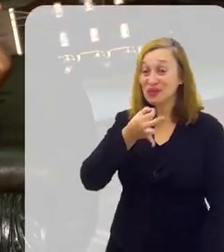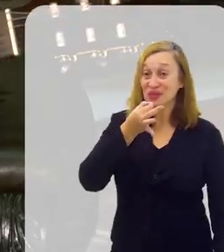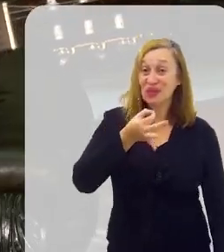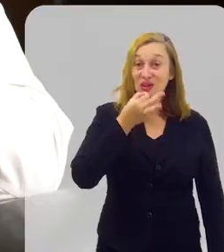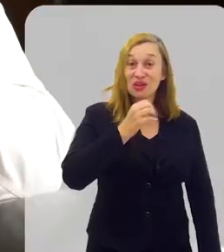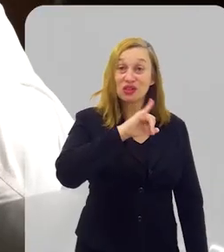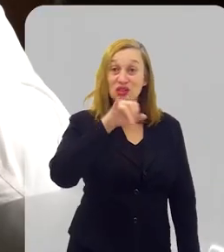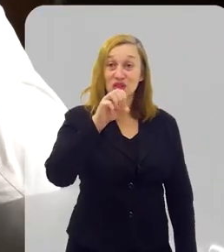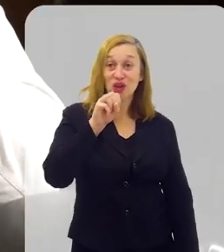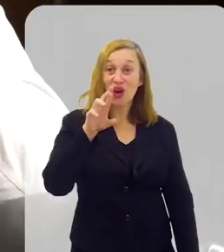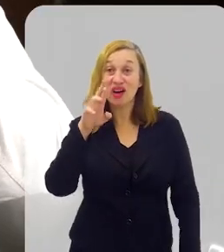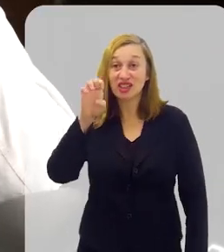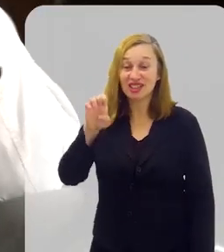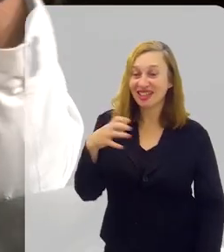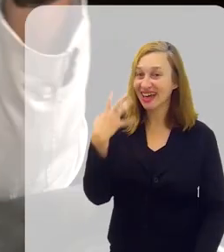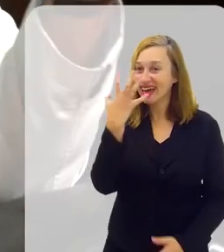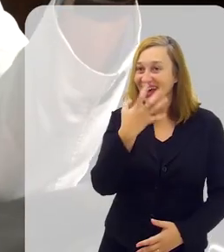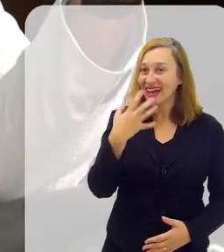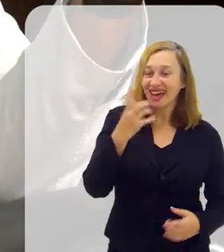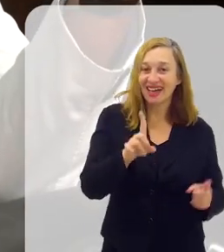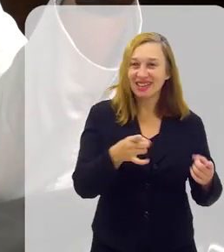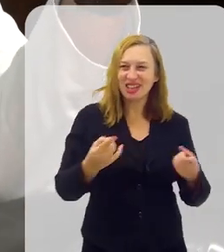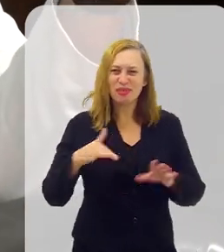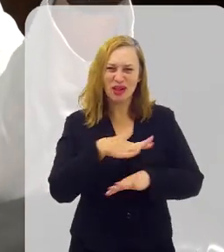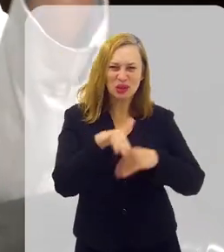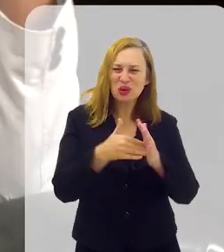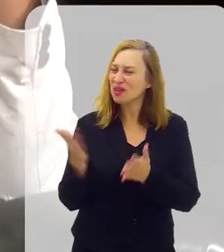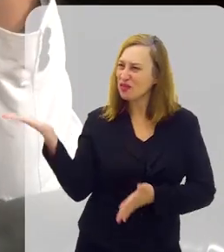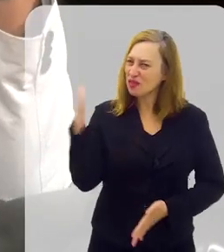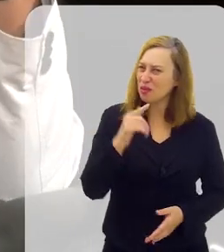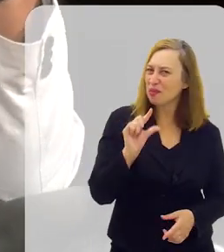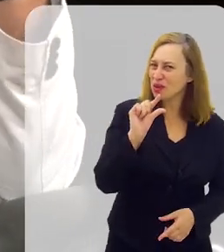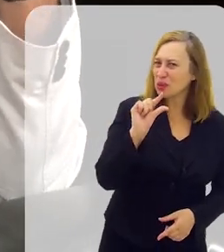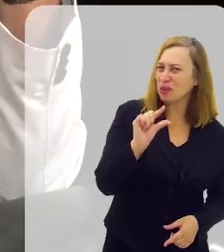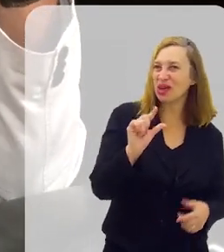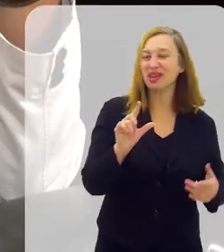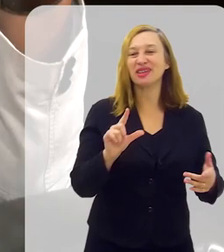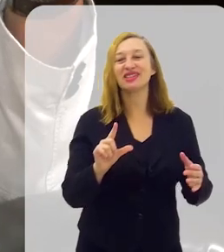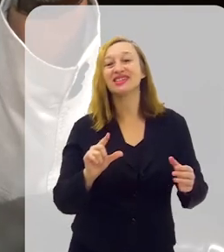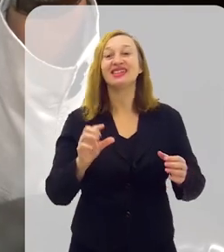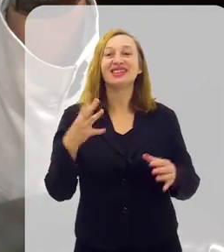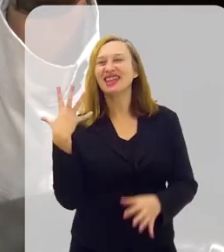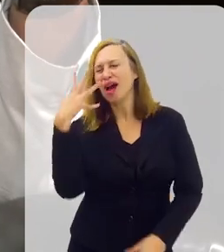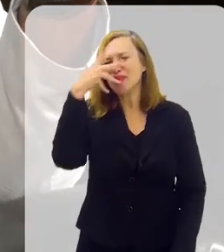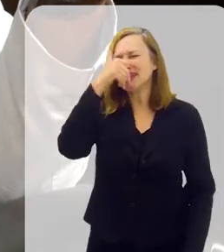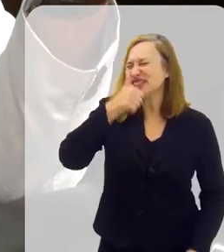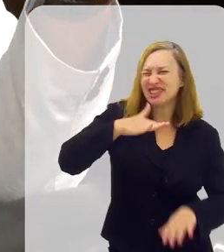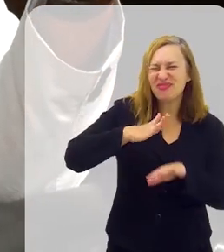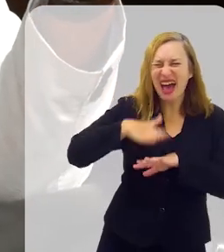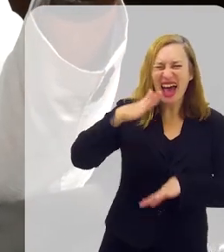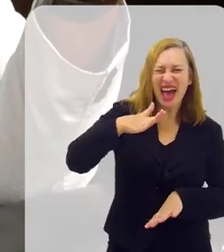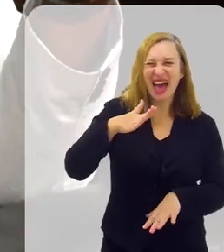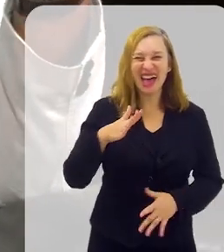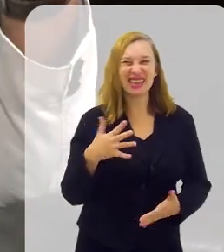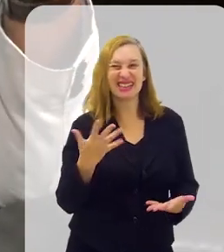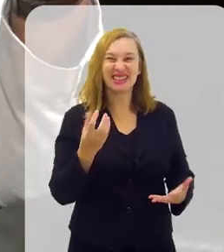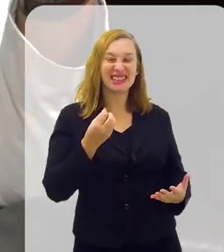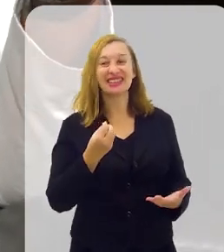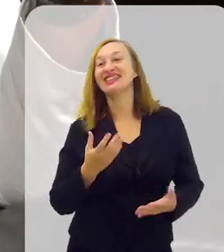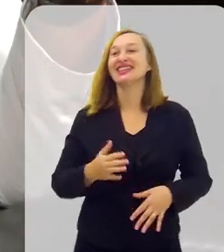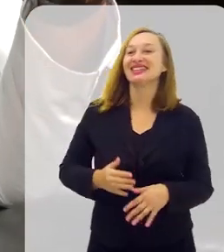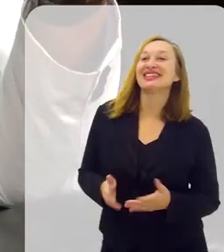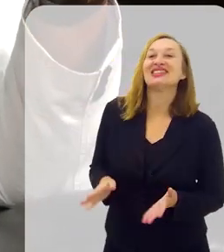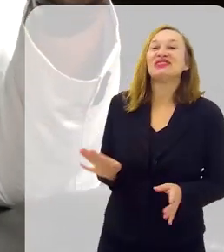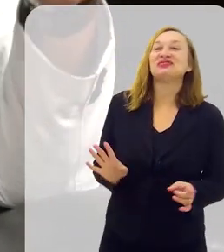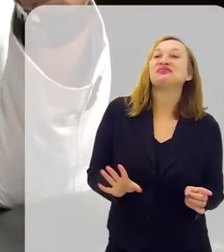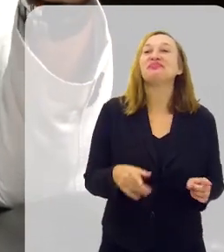Gente, deixa eu falar com você em casa. Só o amor de Jesus Cristo. Começamos é quem o nosso satisfaz. Programa Louvor Som com ele, Jorge Dom, esse cantando pra